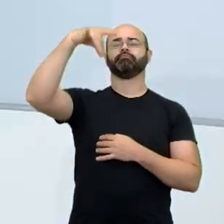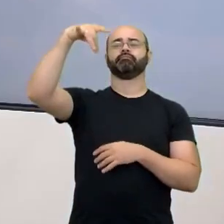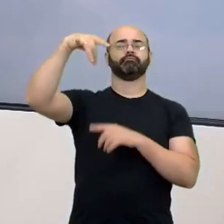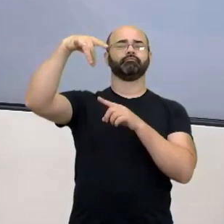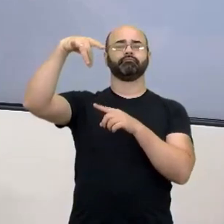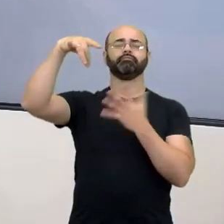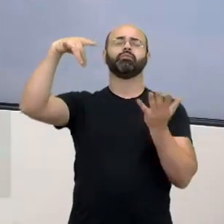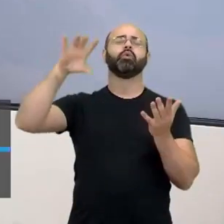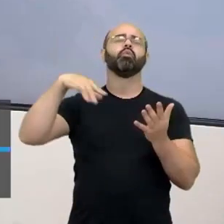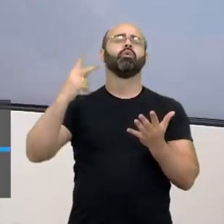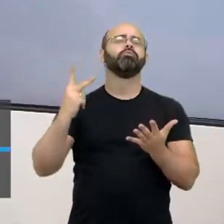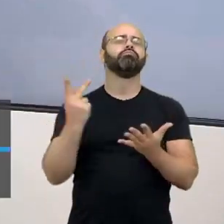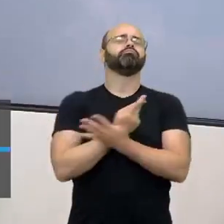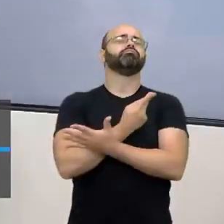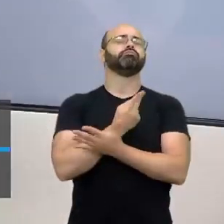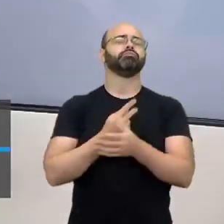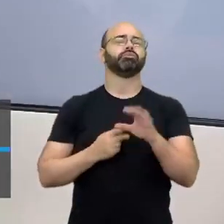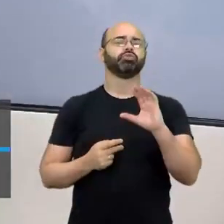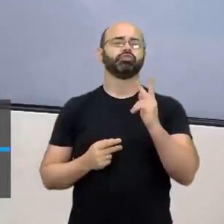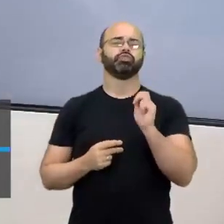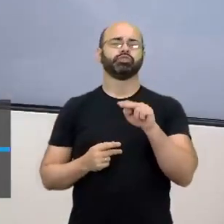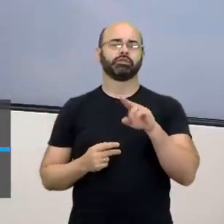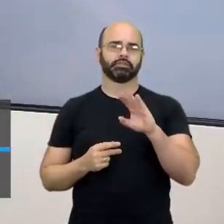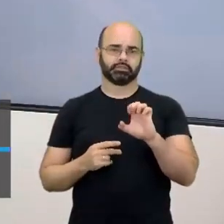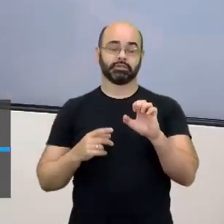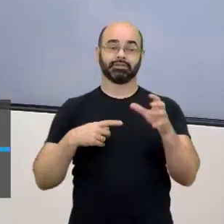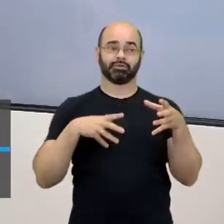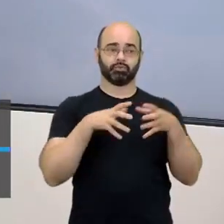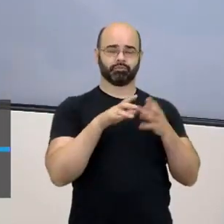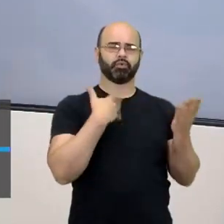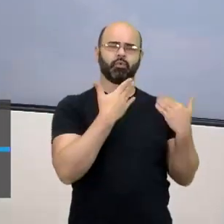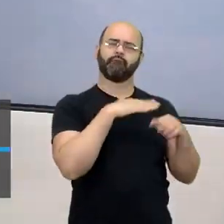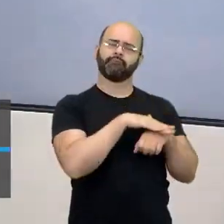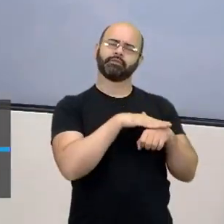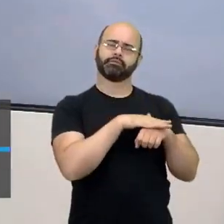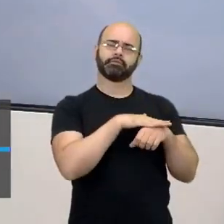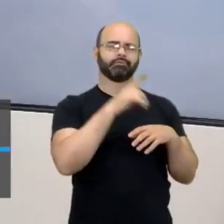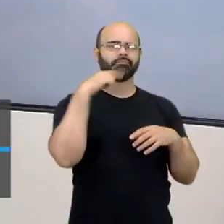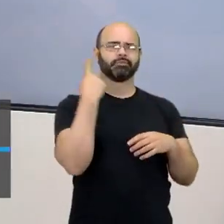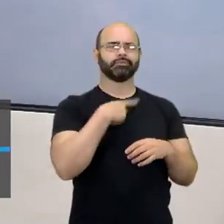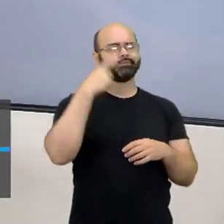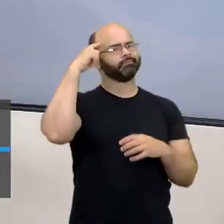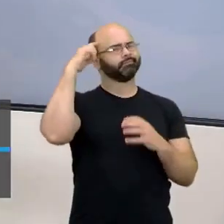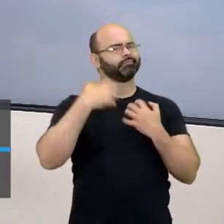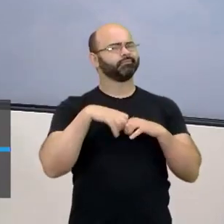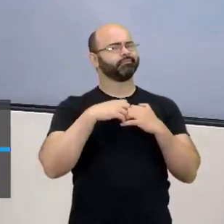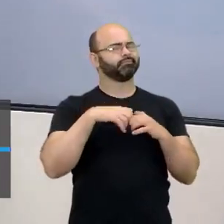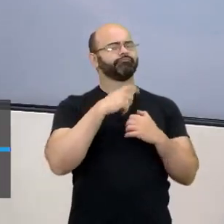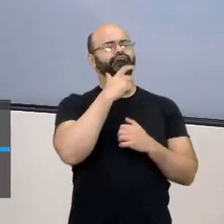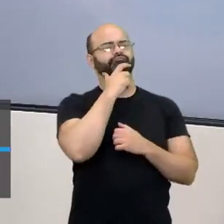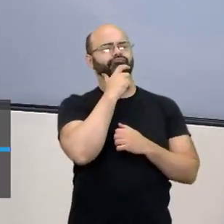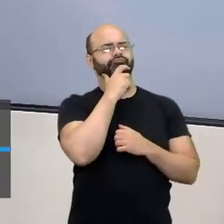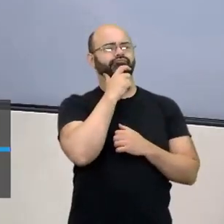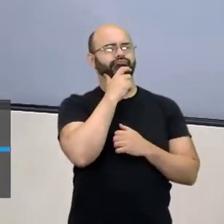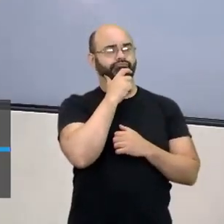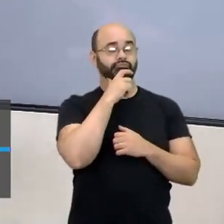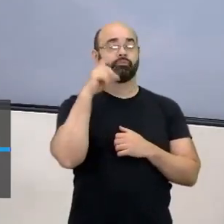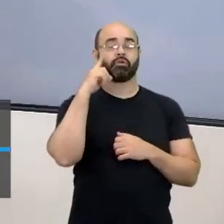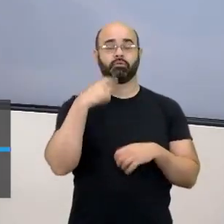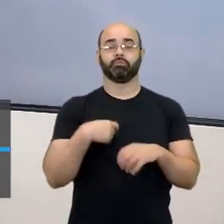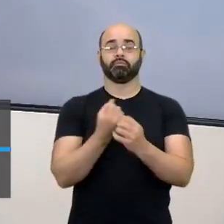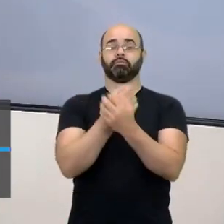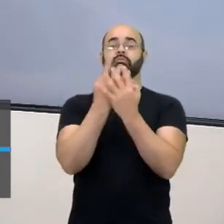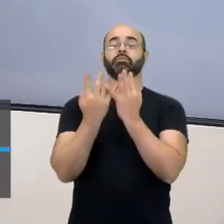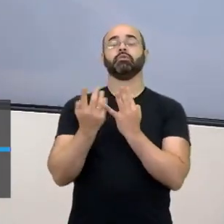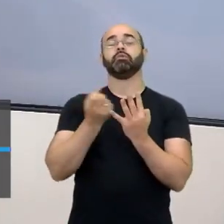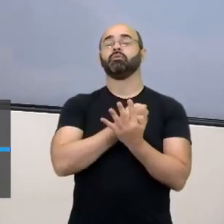estava comentando aí com a galera e a gente chegou à seguinte conclusão. Primeiro, a quantidade total de cartas